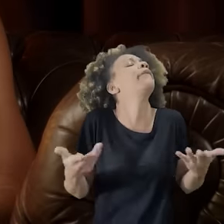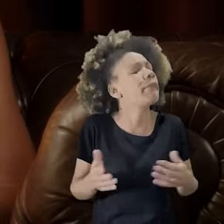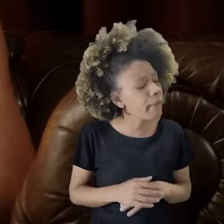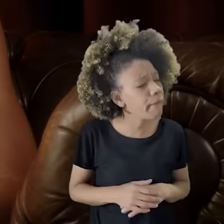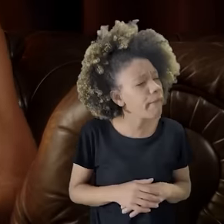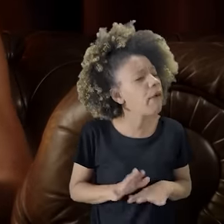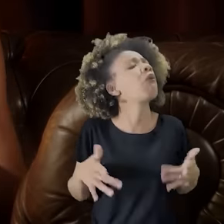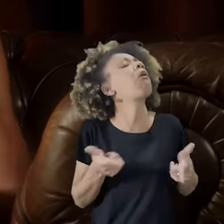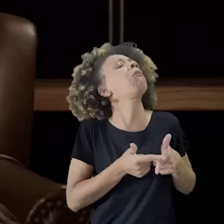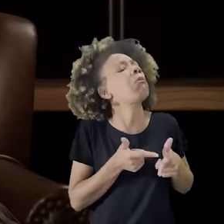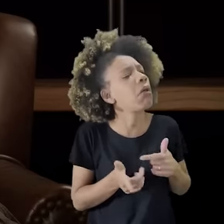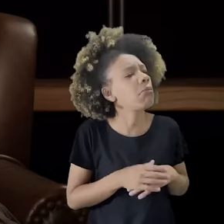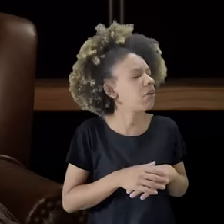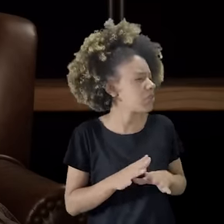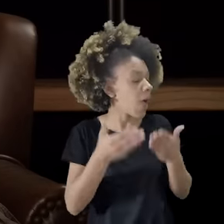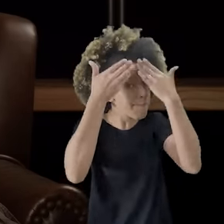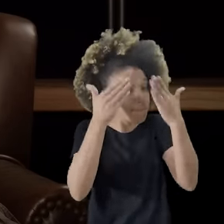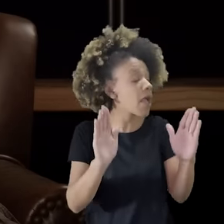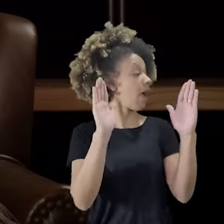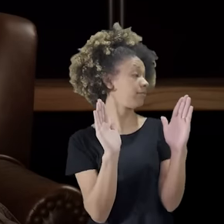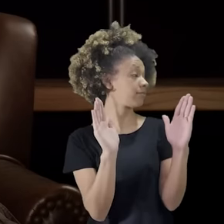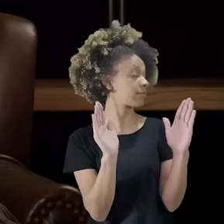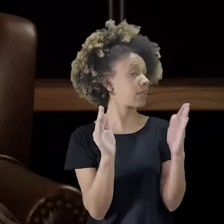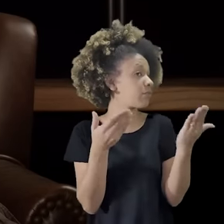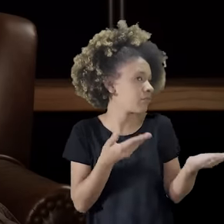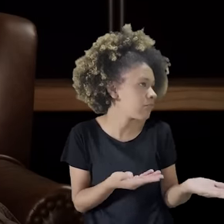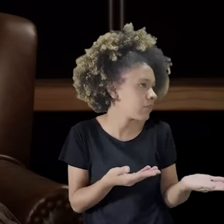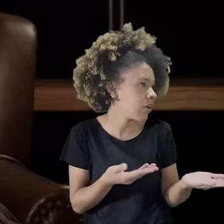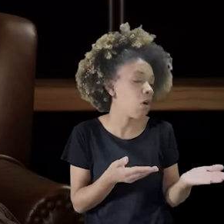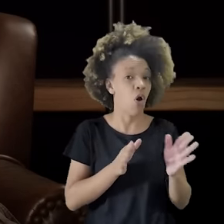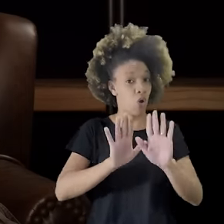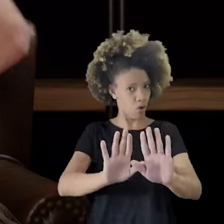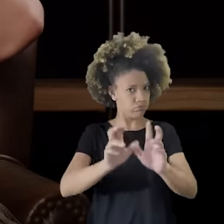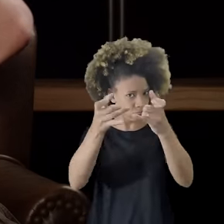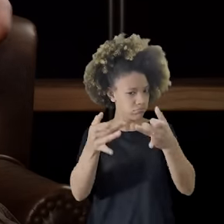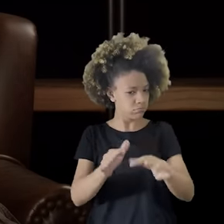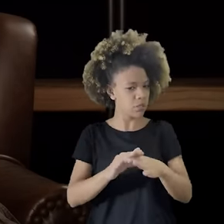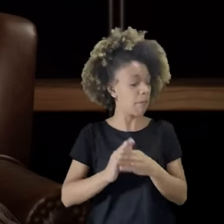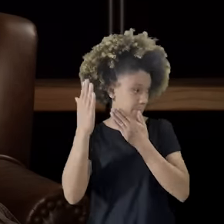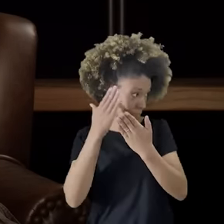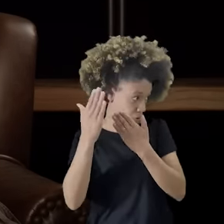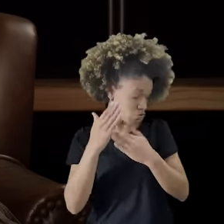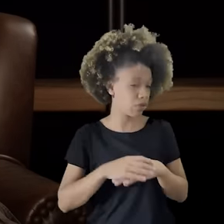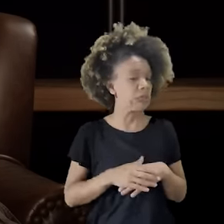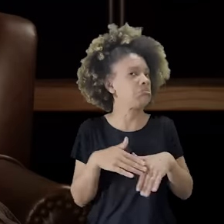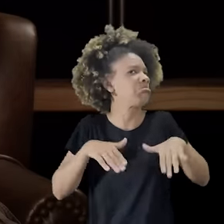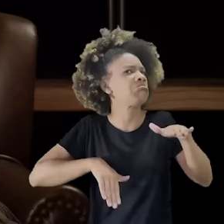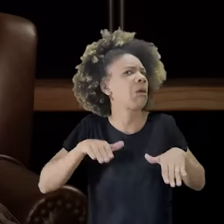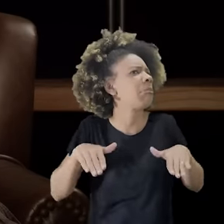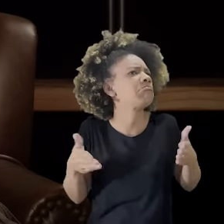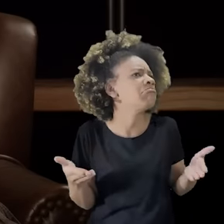não é para mim eu não queria que você é uma pessoa de cabeça aberta que você ó eu tô chegando em psicologia